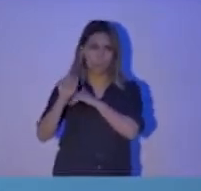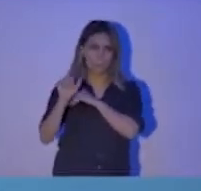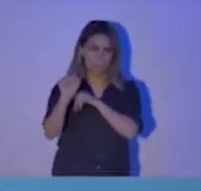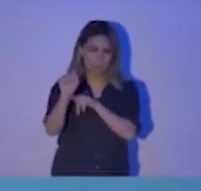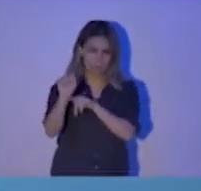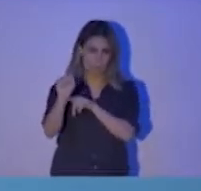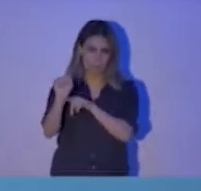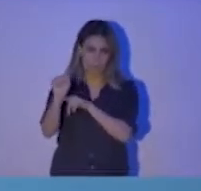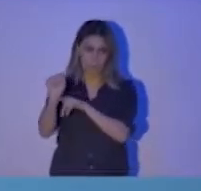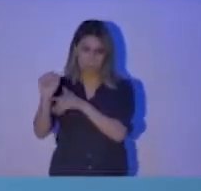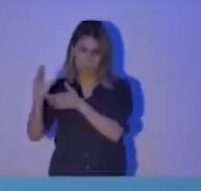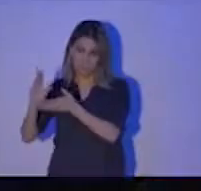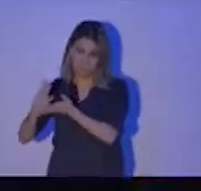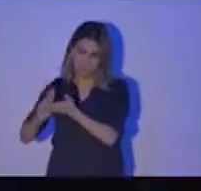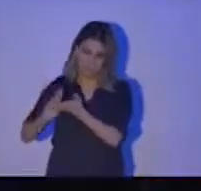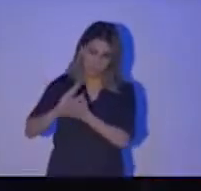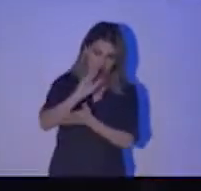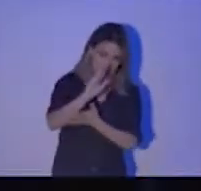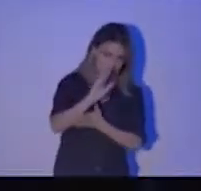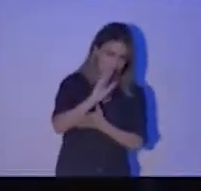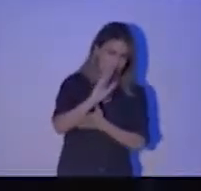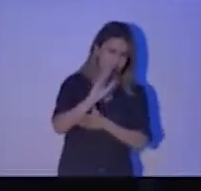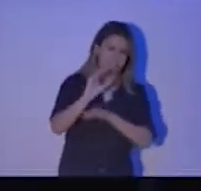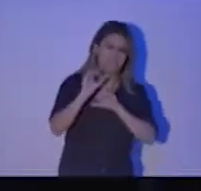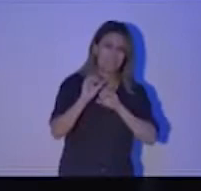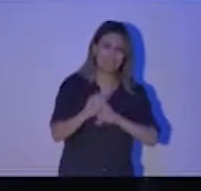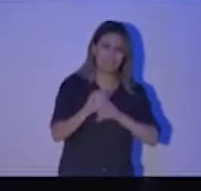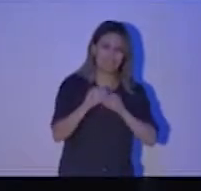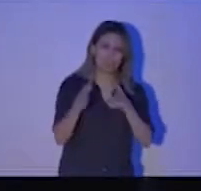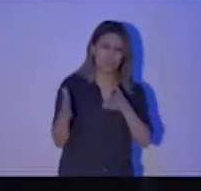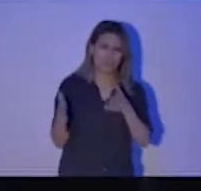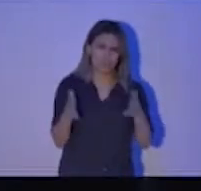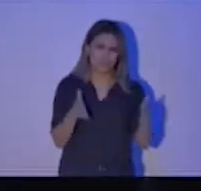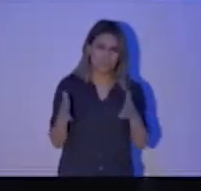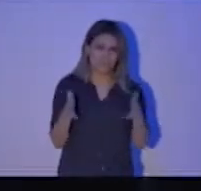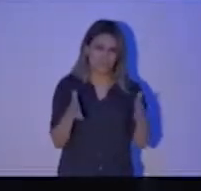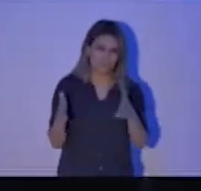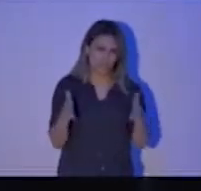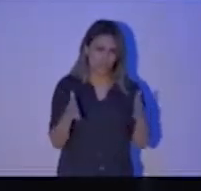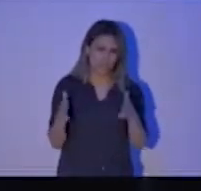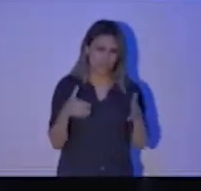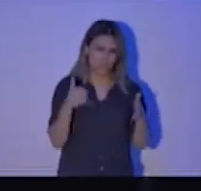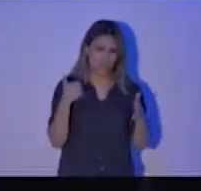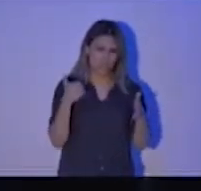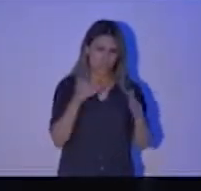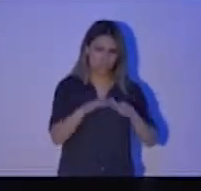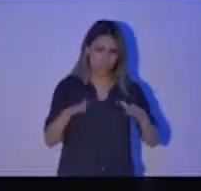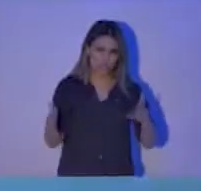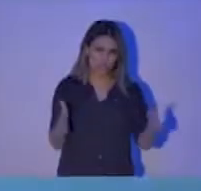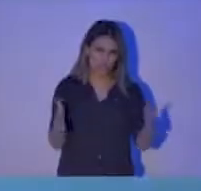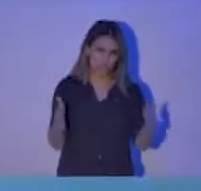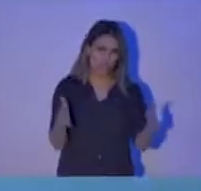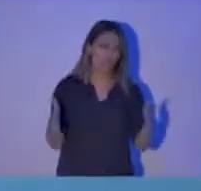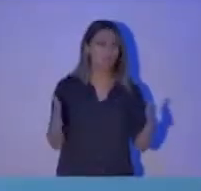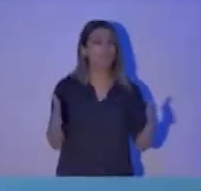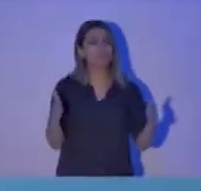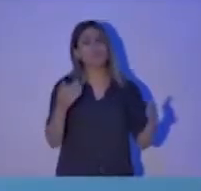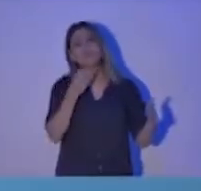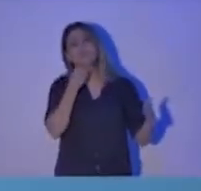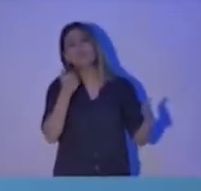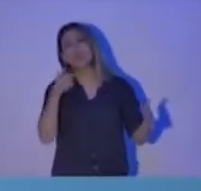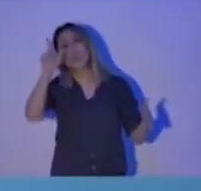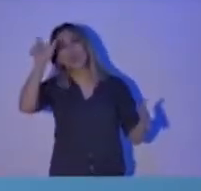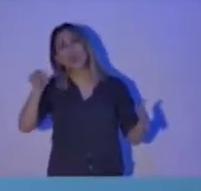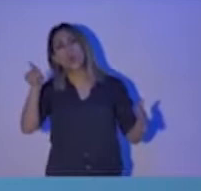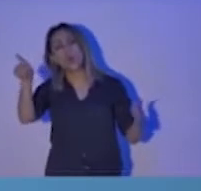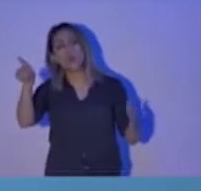Ceará, que apresentou um projeto. Eu tive a honra de ser o relator e, na conversa com o ministro, que